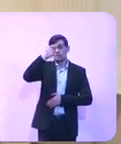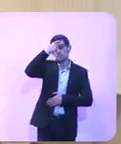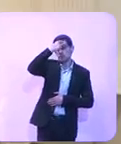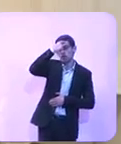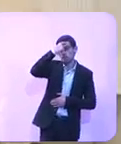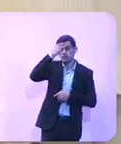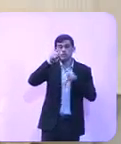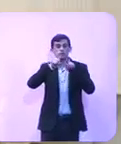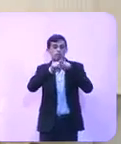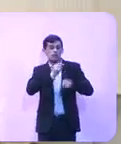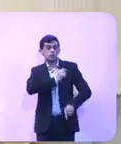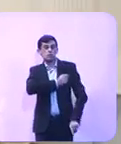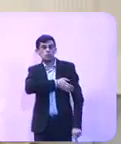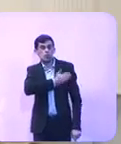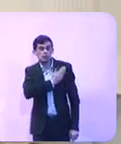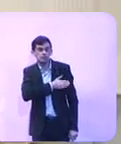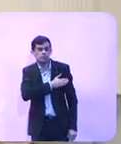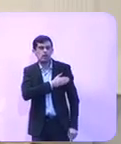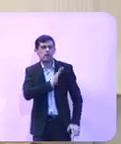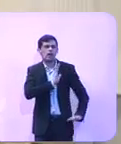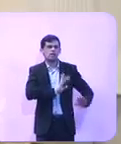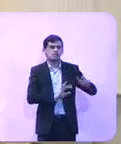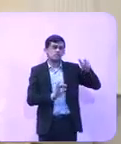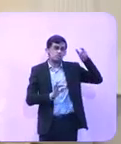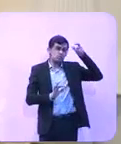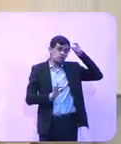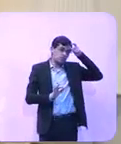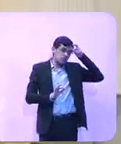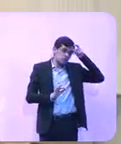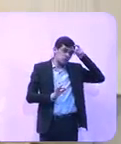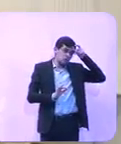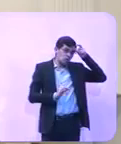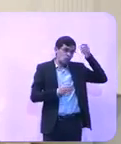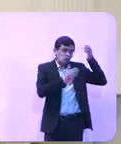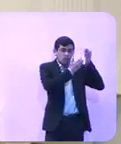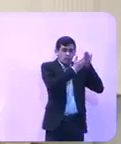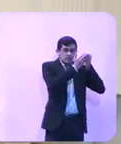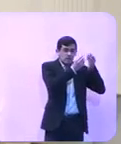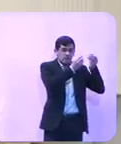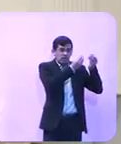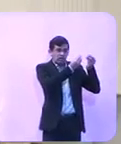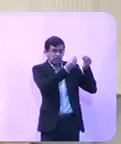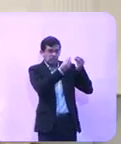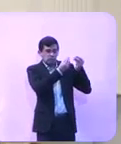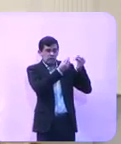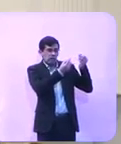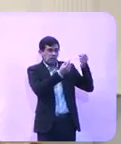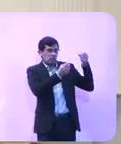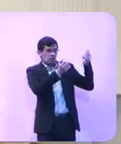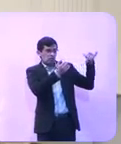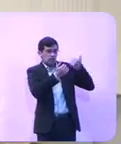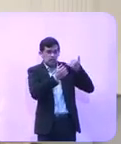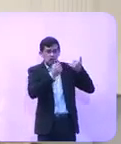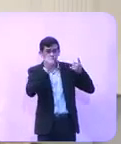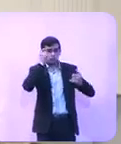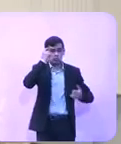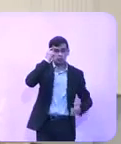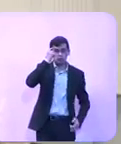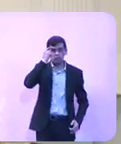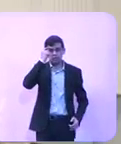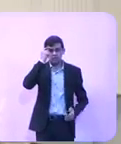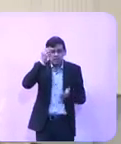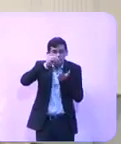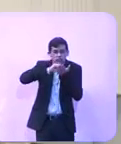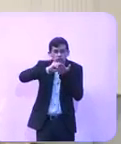coração, onde Satanás semeia dúvida, onde Satanás semeia descrença,